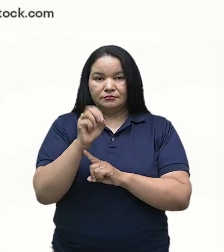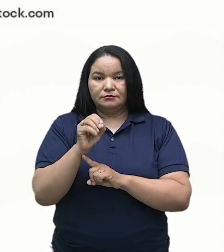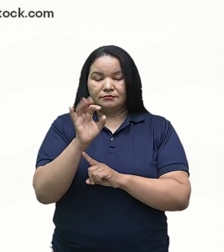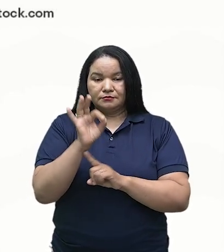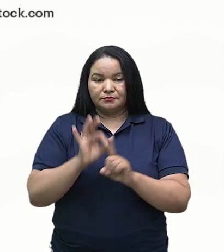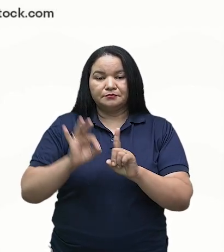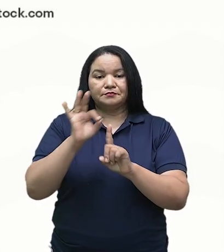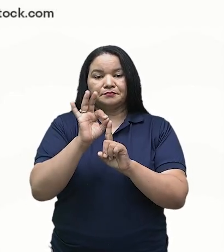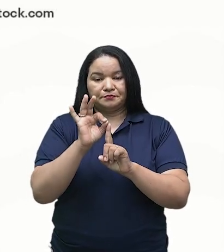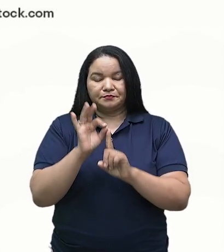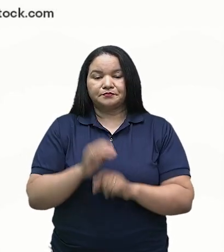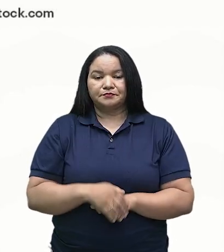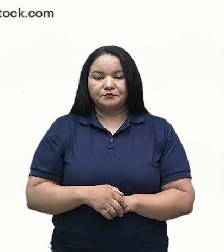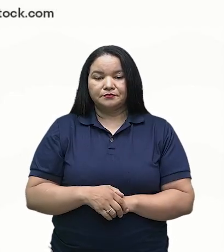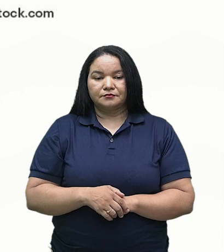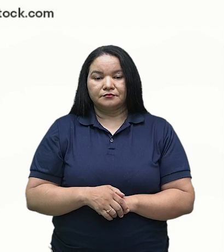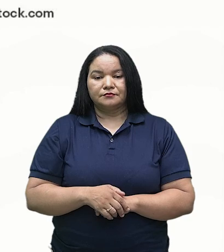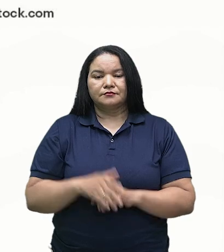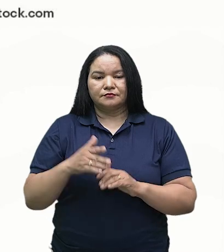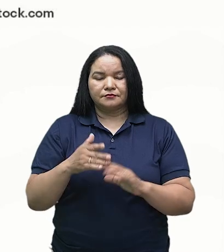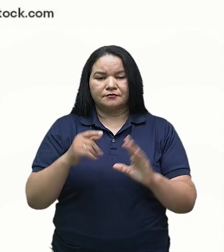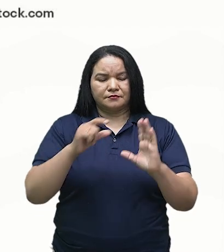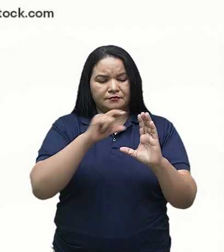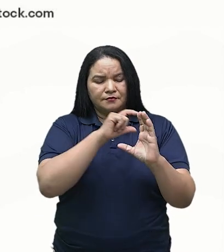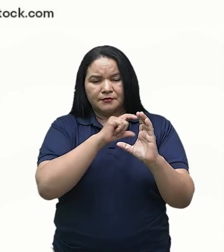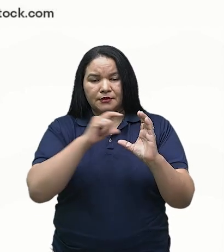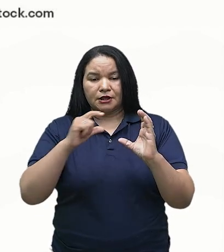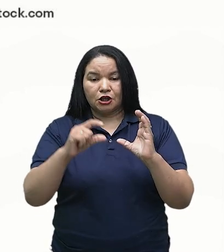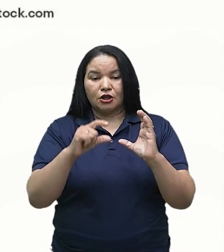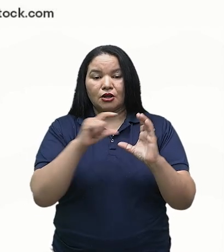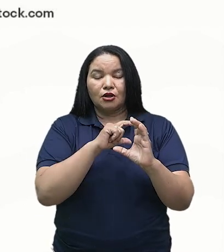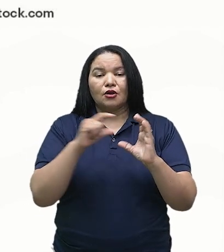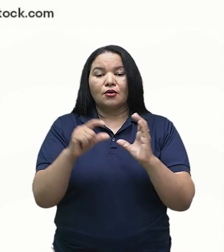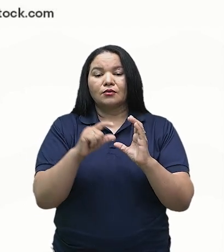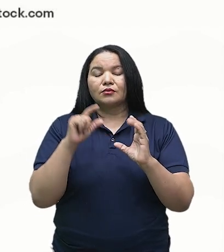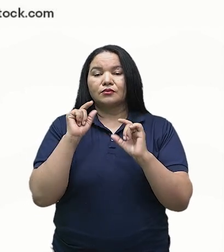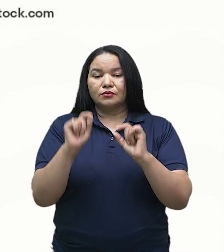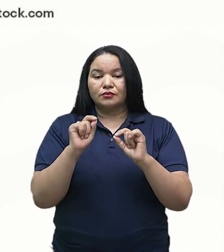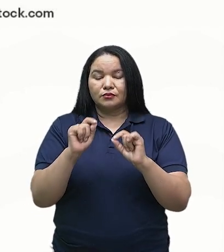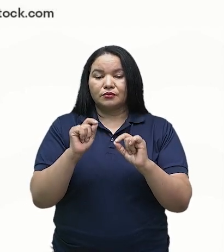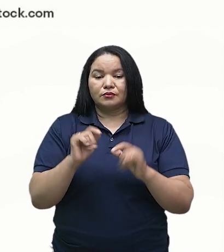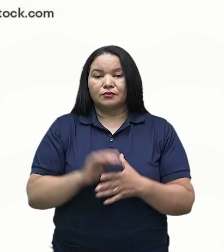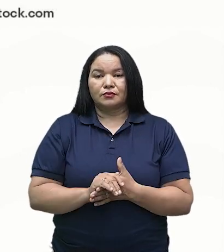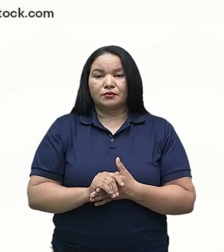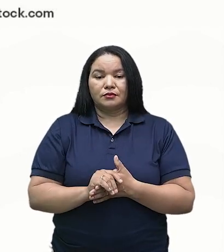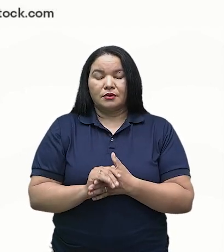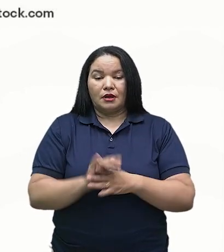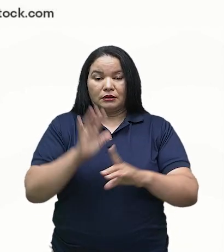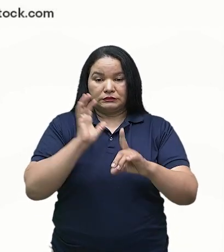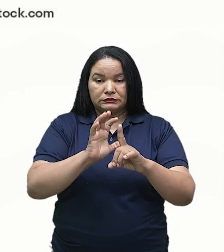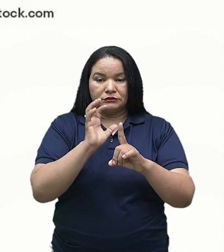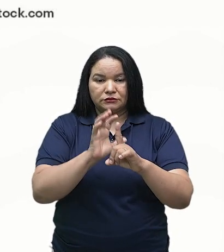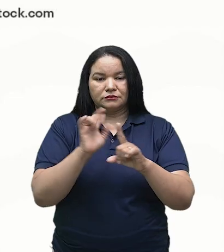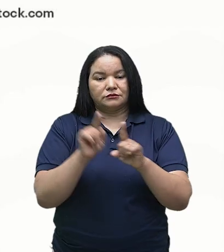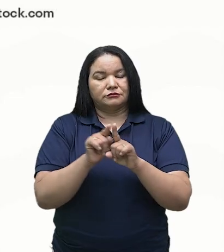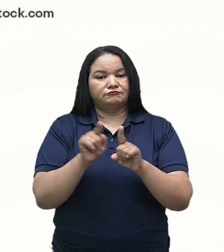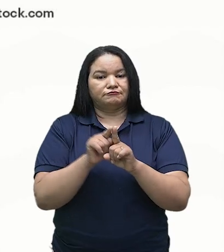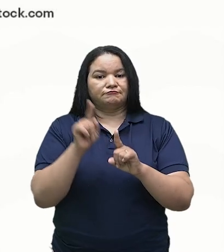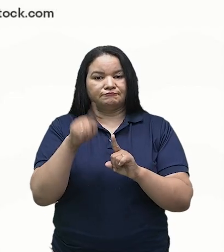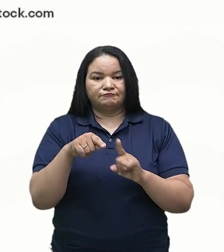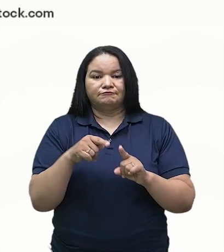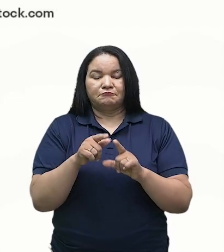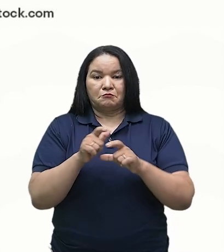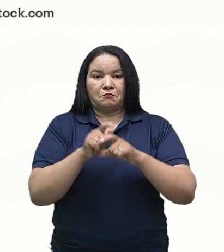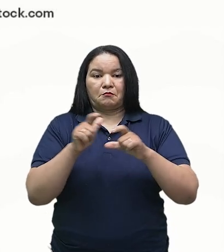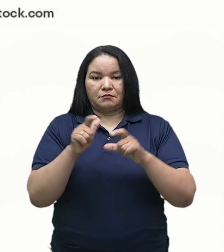Essa faixa, ela está aí mais próxima, né, recebendo essa maior quantidade de incidência e que está refletida nessa